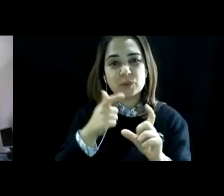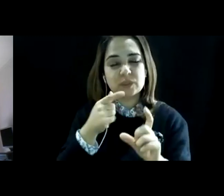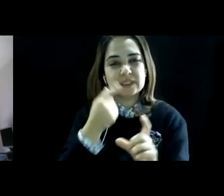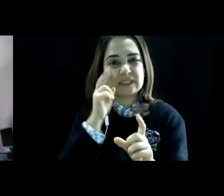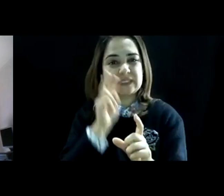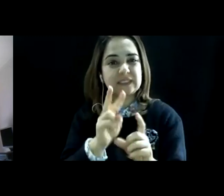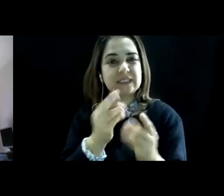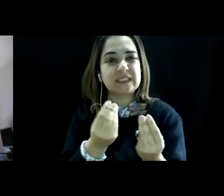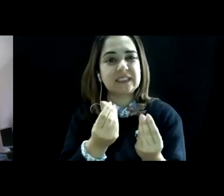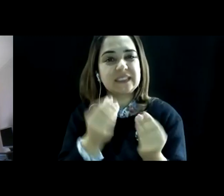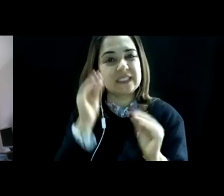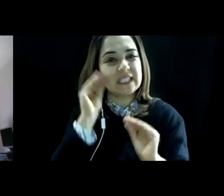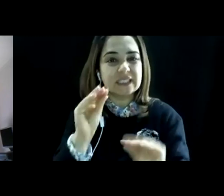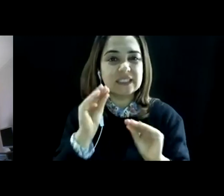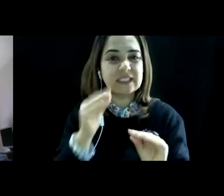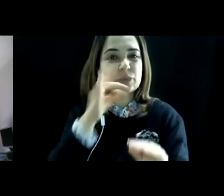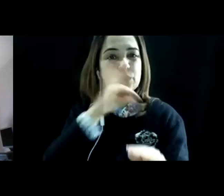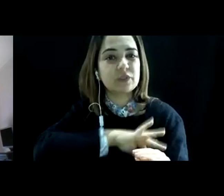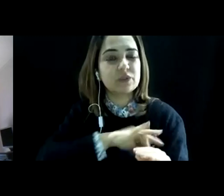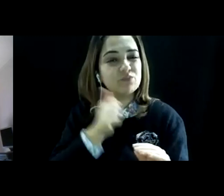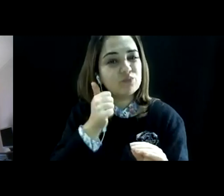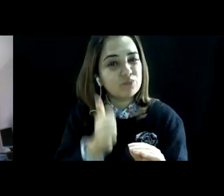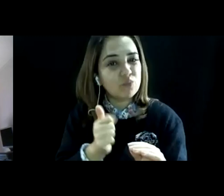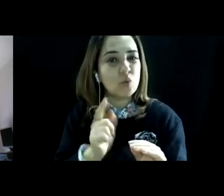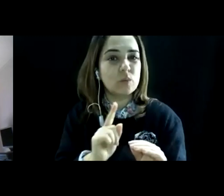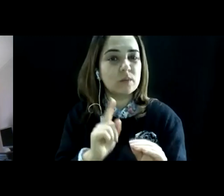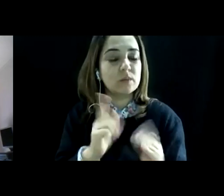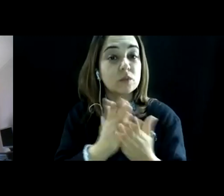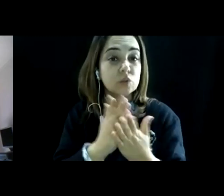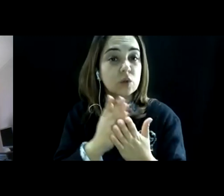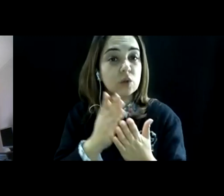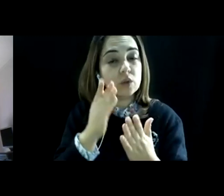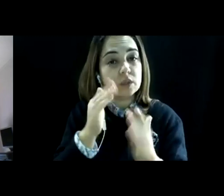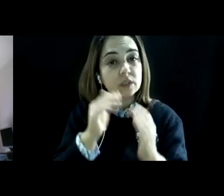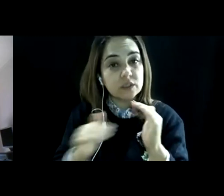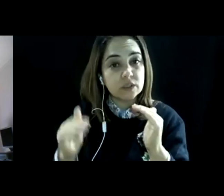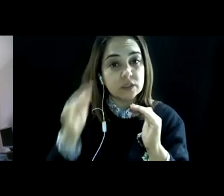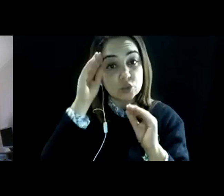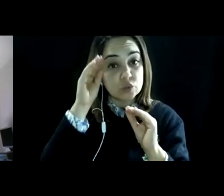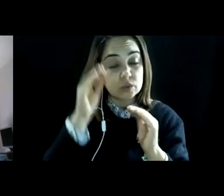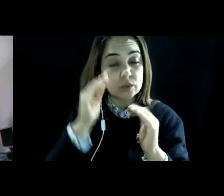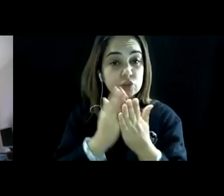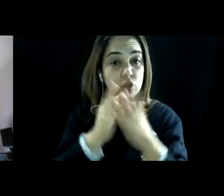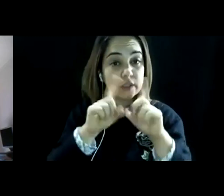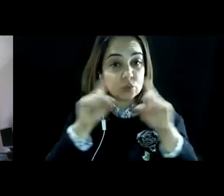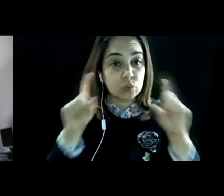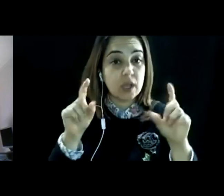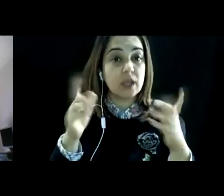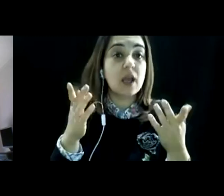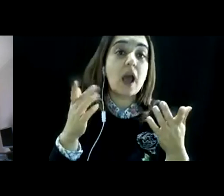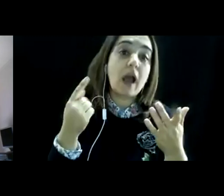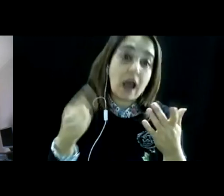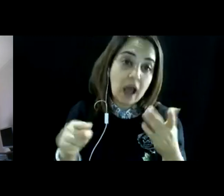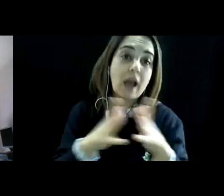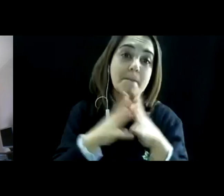permanência do ensino profissional nas escolas secundárias. Portanto, é possível que exista uma maioria que até nem queira o ensino